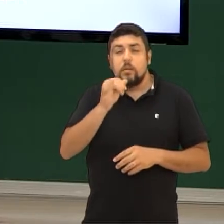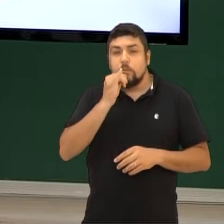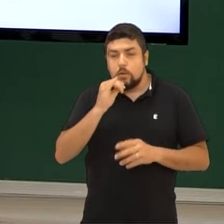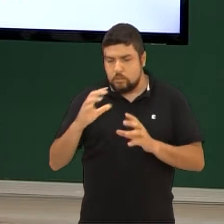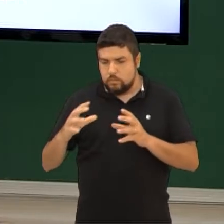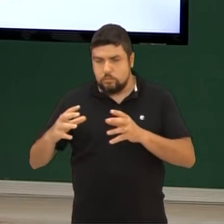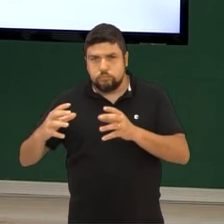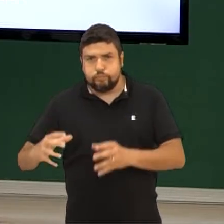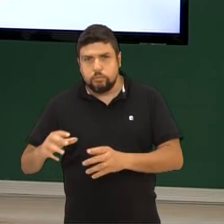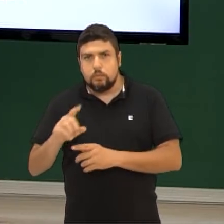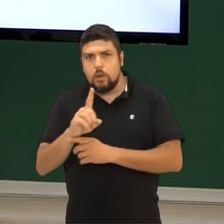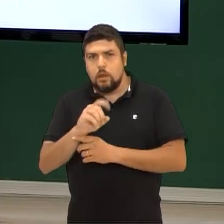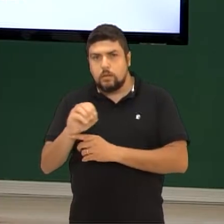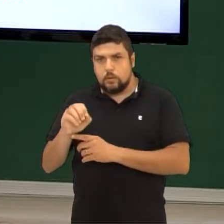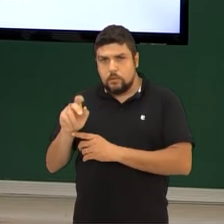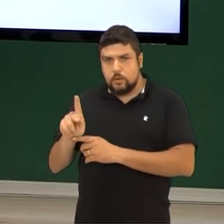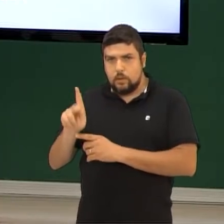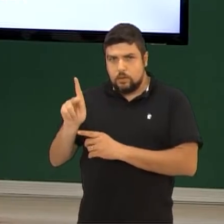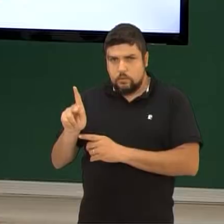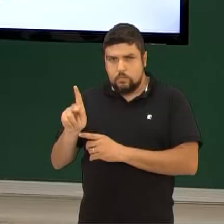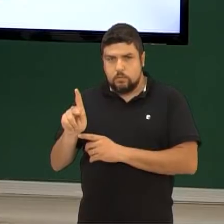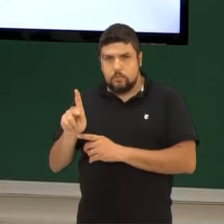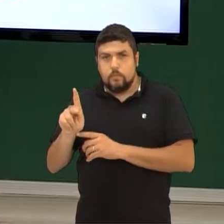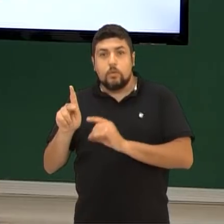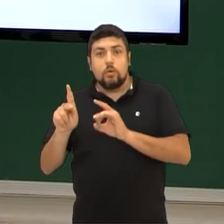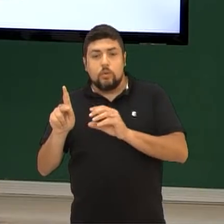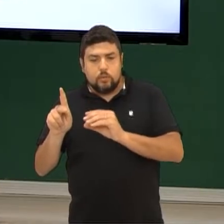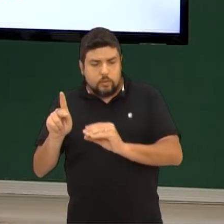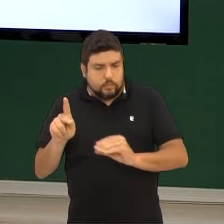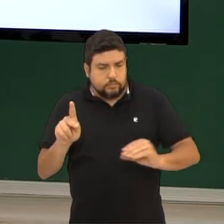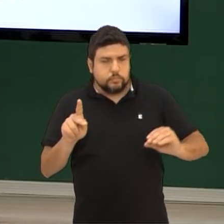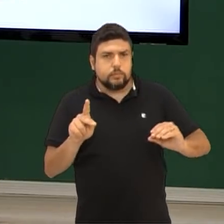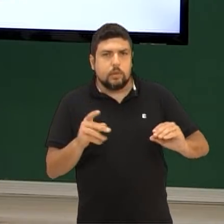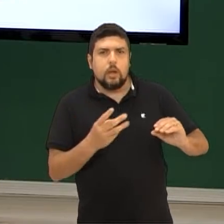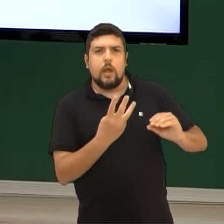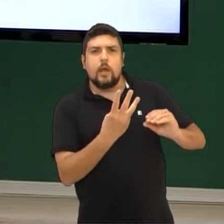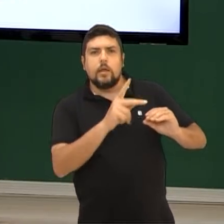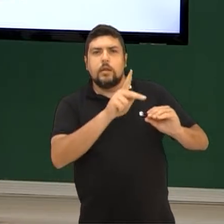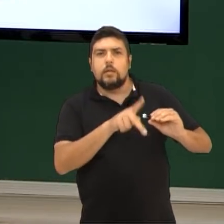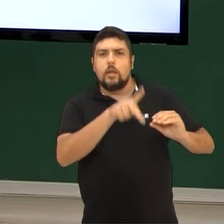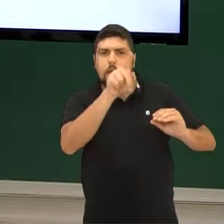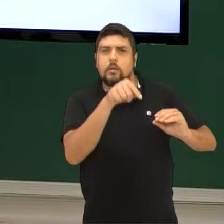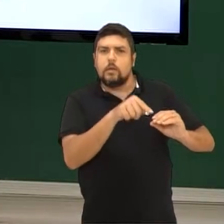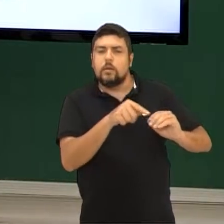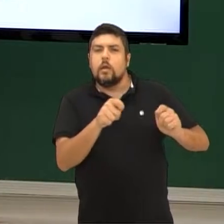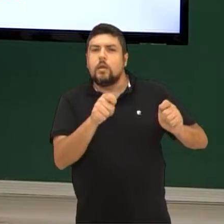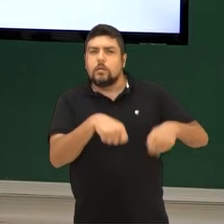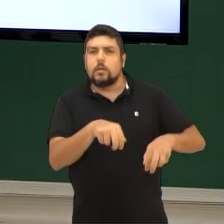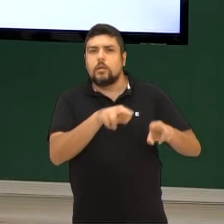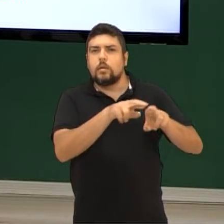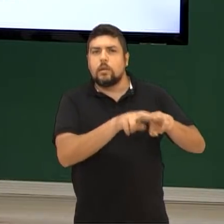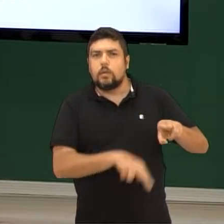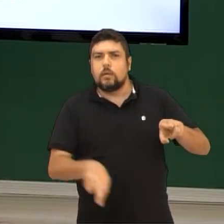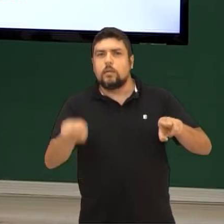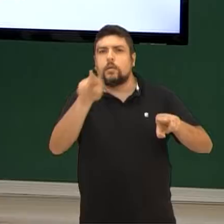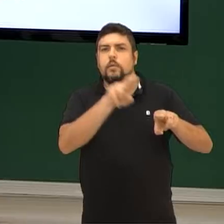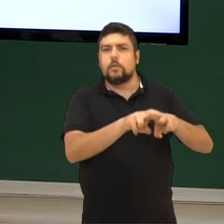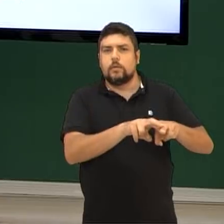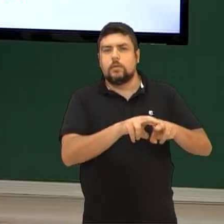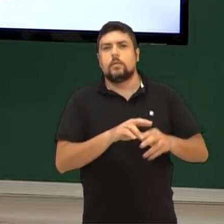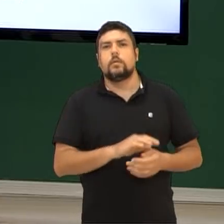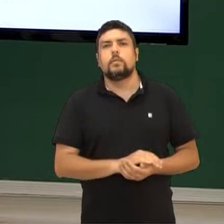pela população brasileira, somente 3 quilos desse resíduo são destinados à